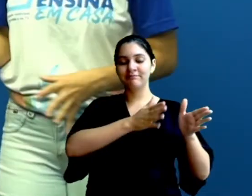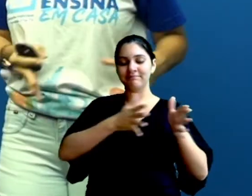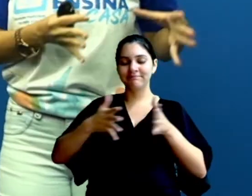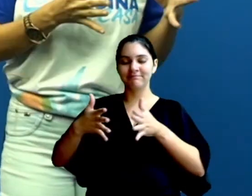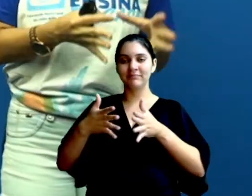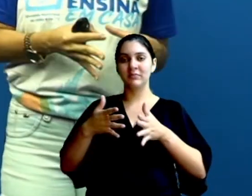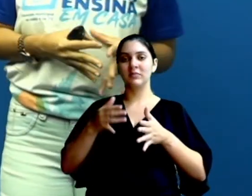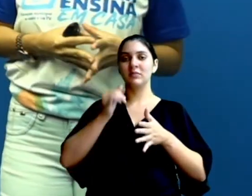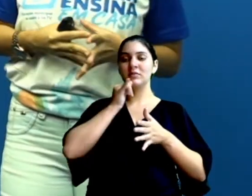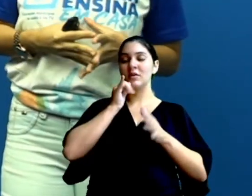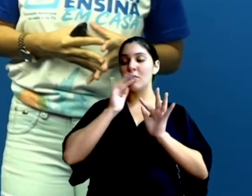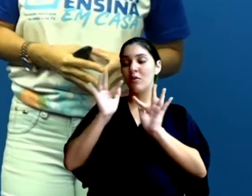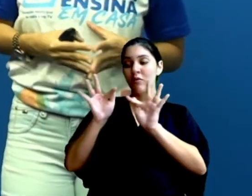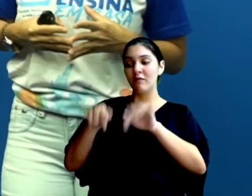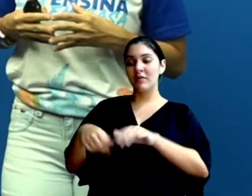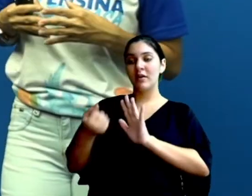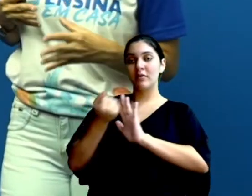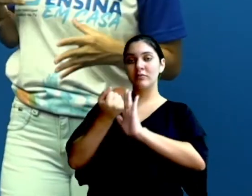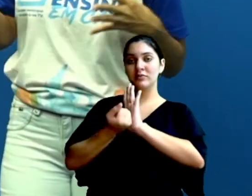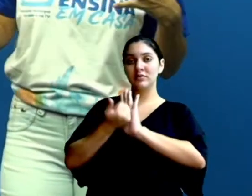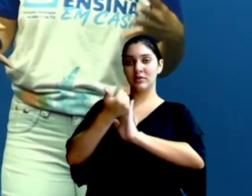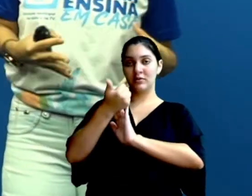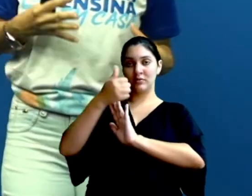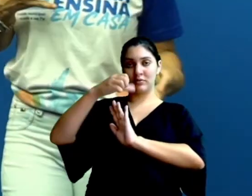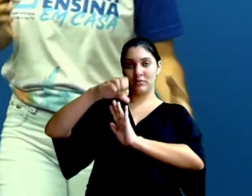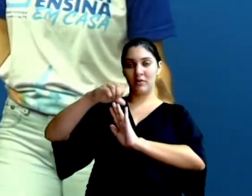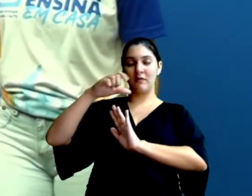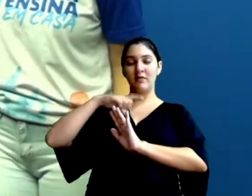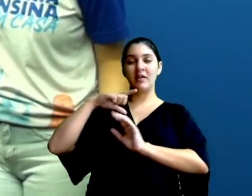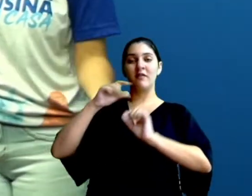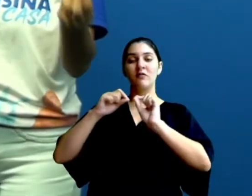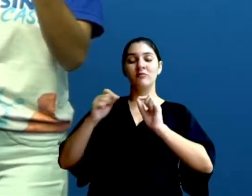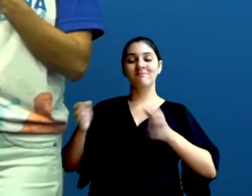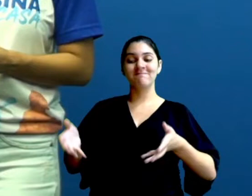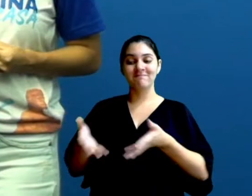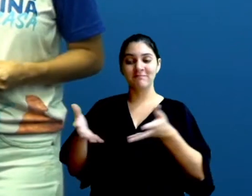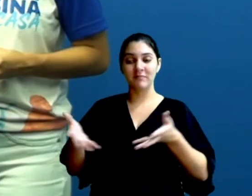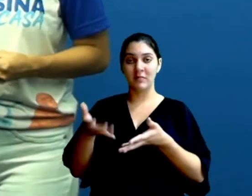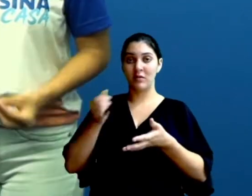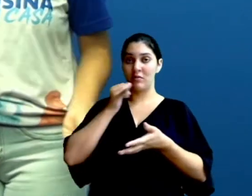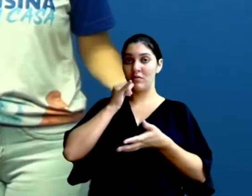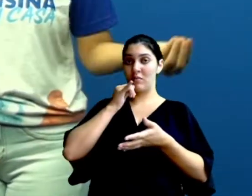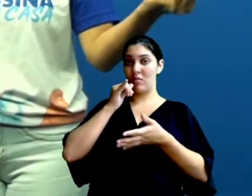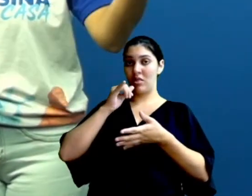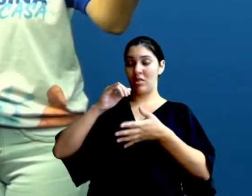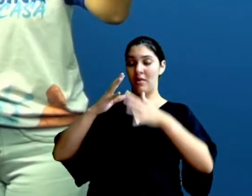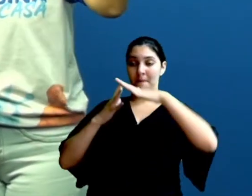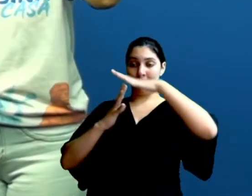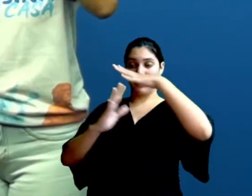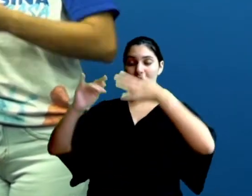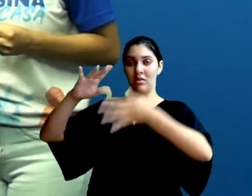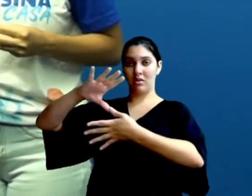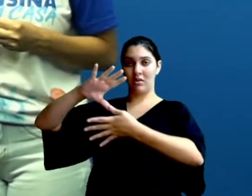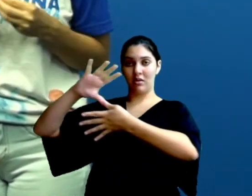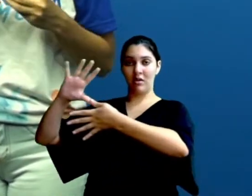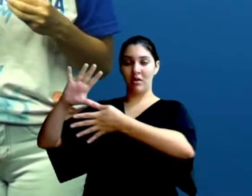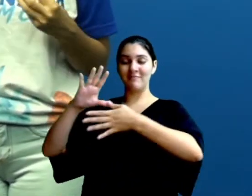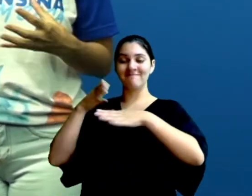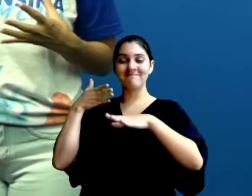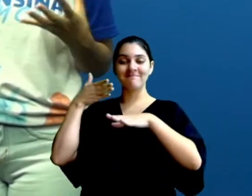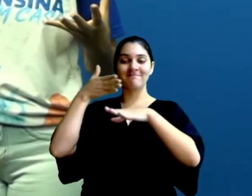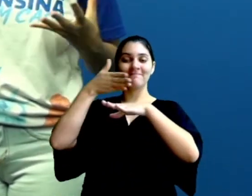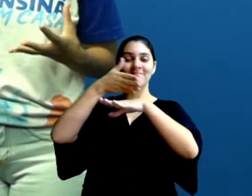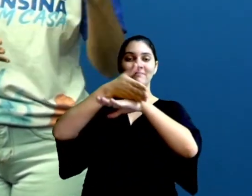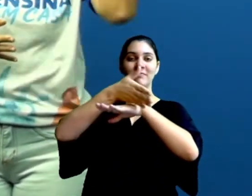ali o final do século XIX, quando há um fluxo migratório da Europa em direção à